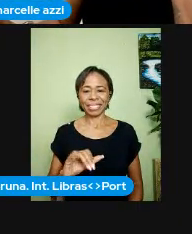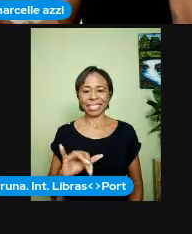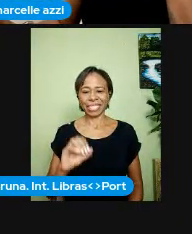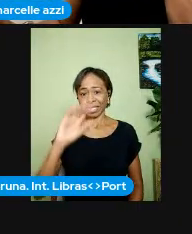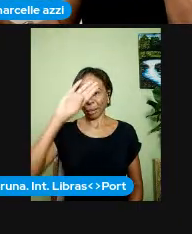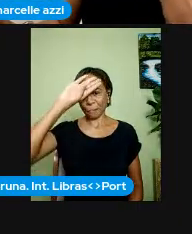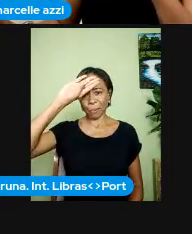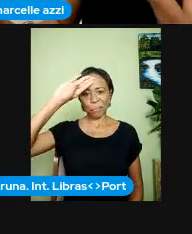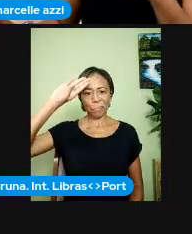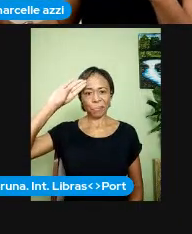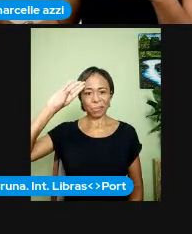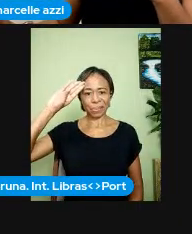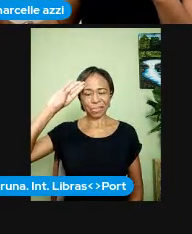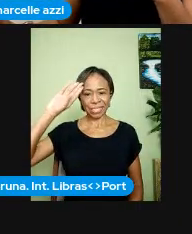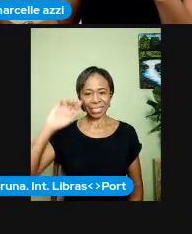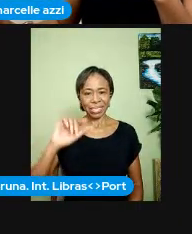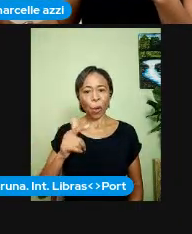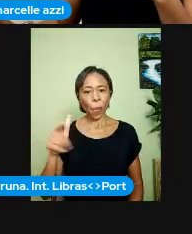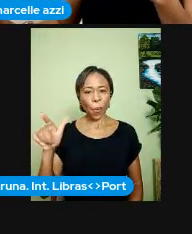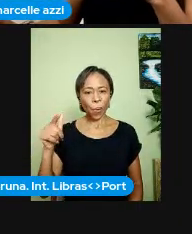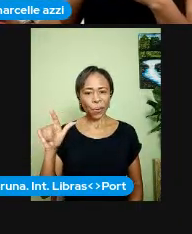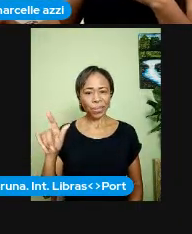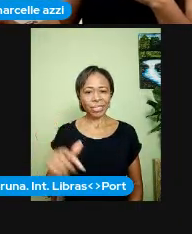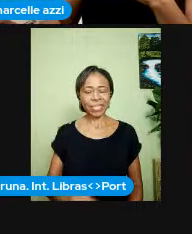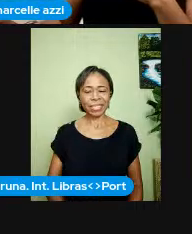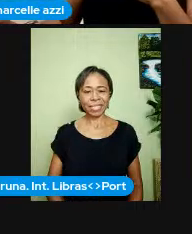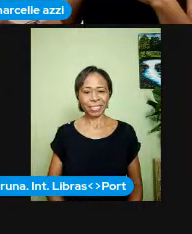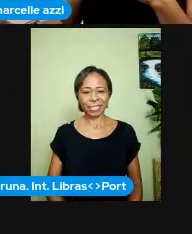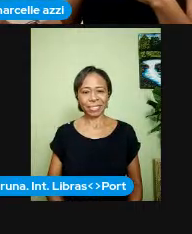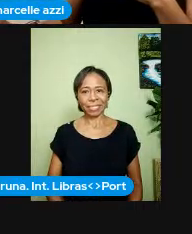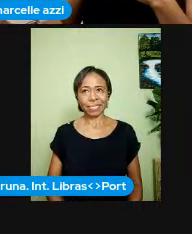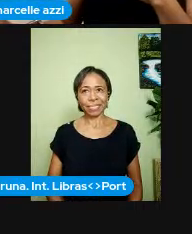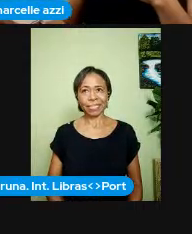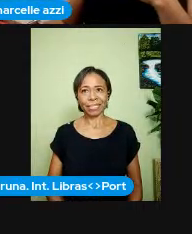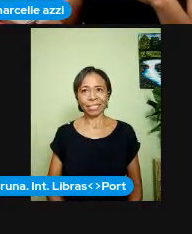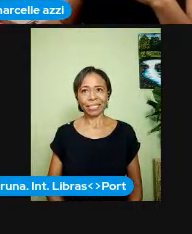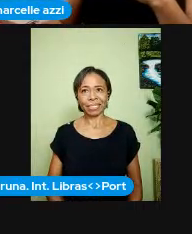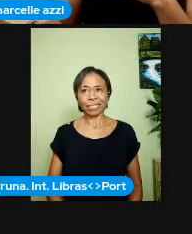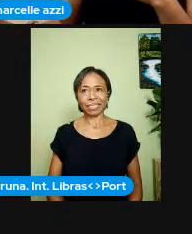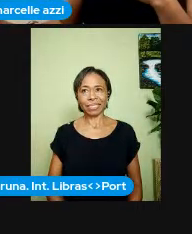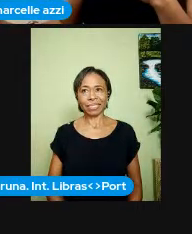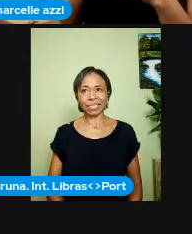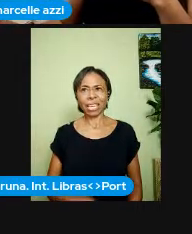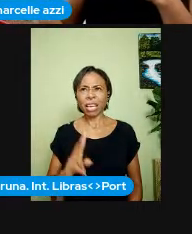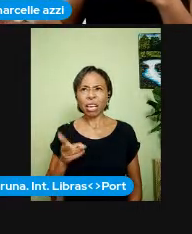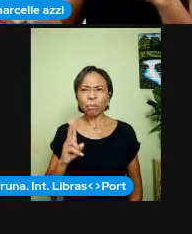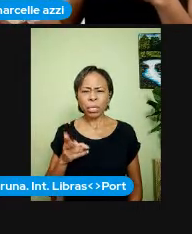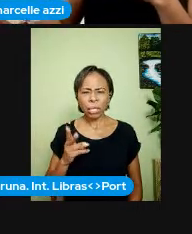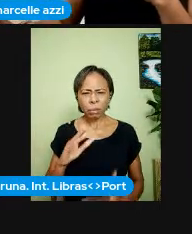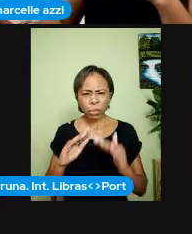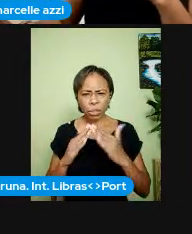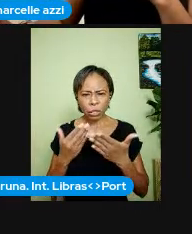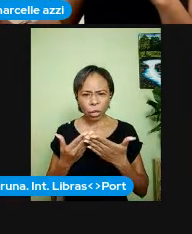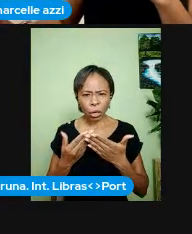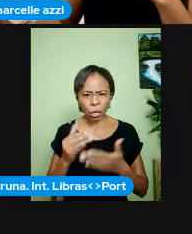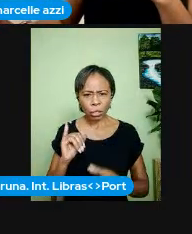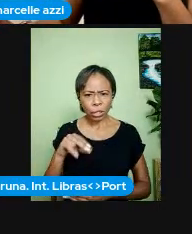Pampulha, aí outra sala do Inácio Andrade de Melo, ou é a mesma sala, hein?